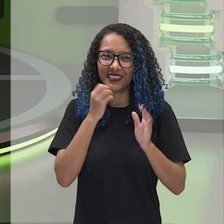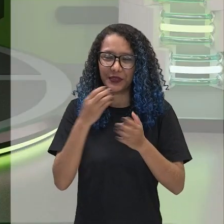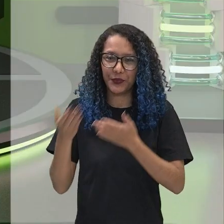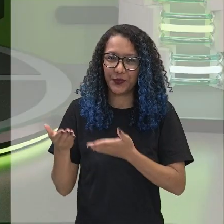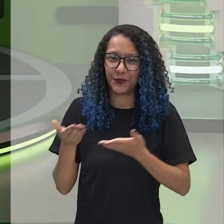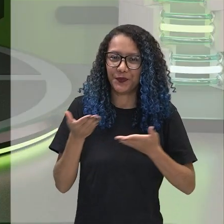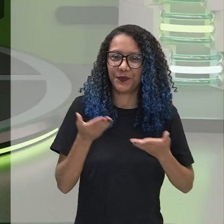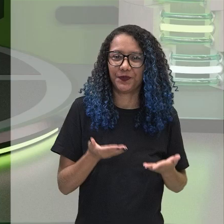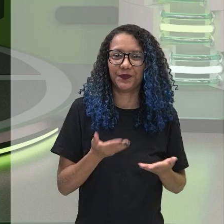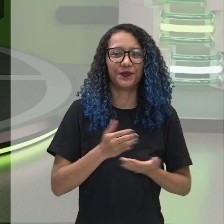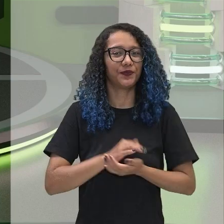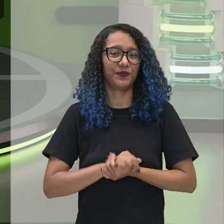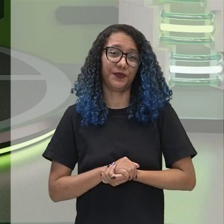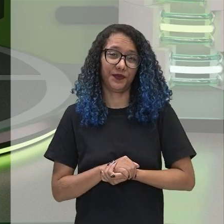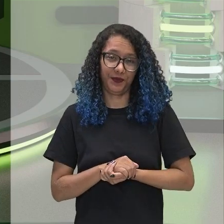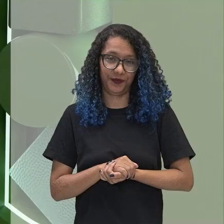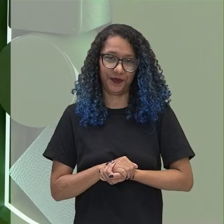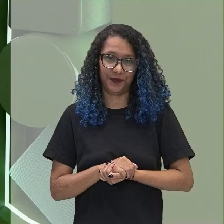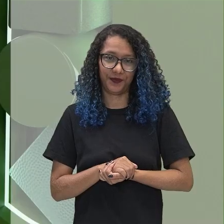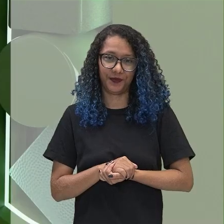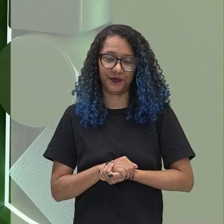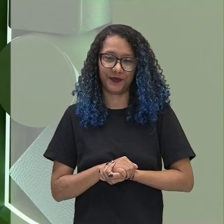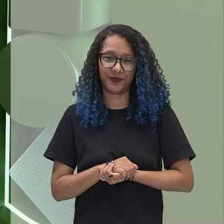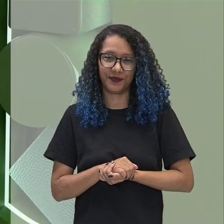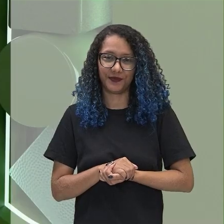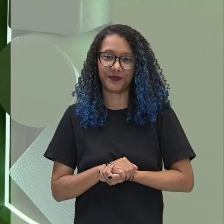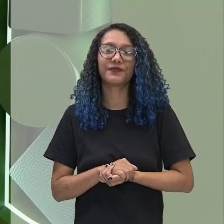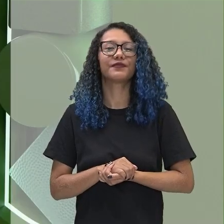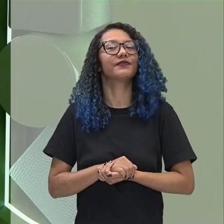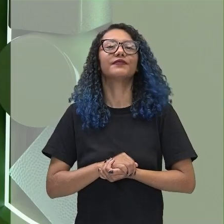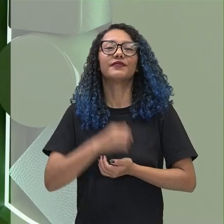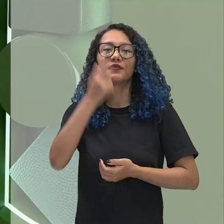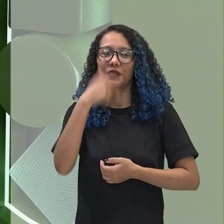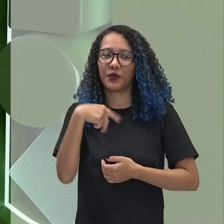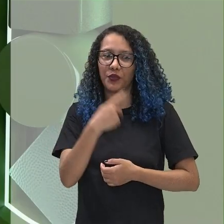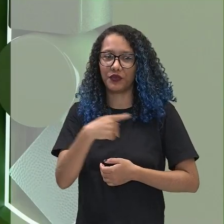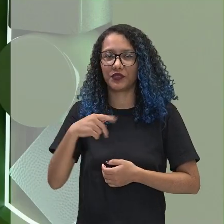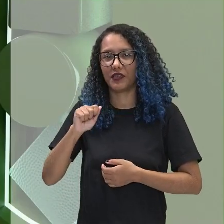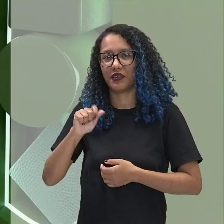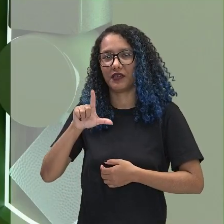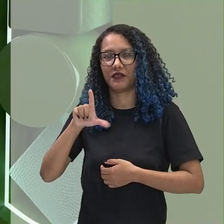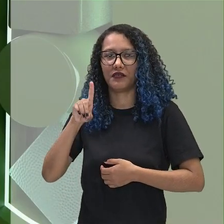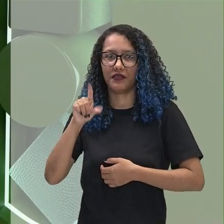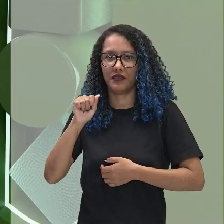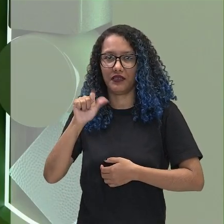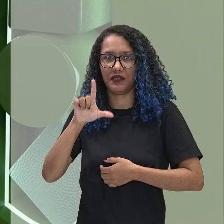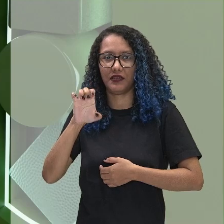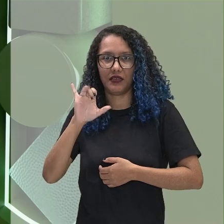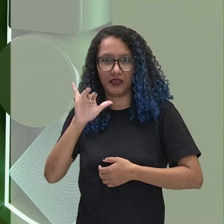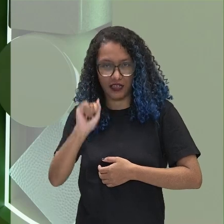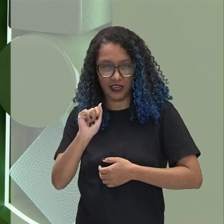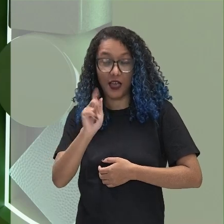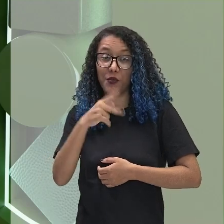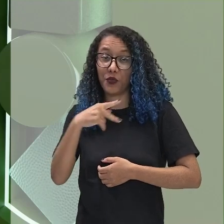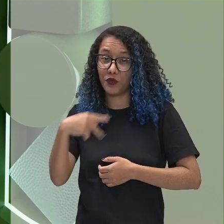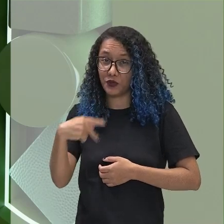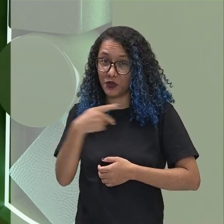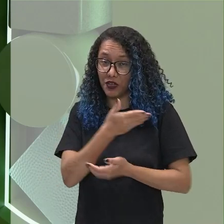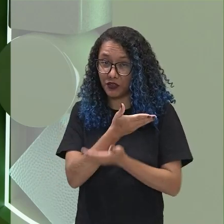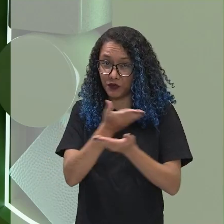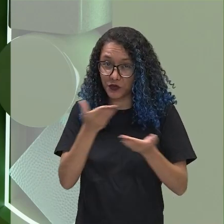Sejam bem-vindos! Eu sou a professora Aldaleia Santos, sua professora